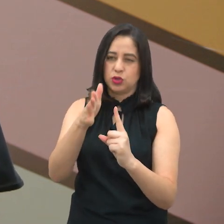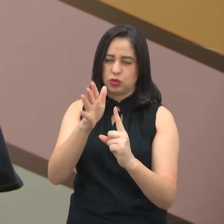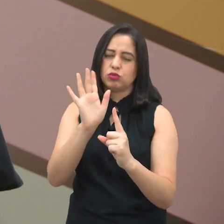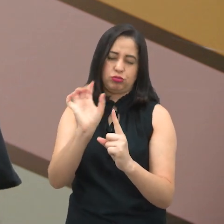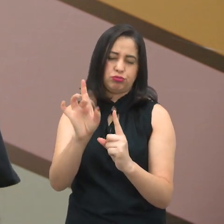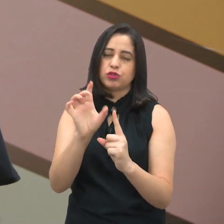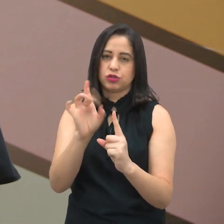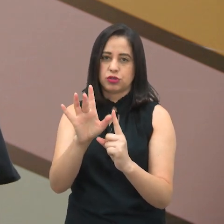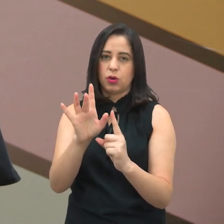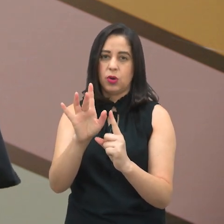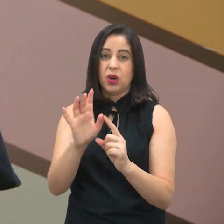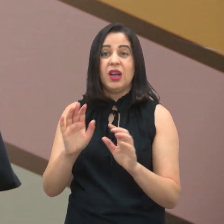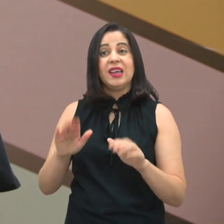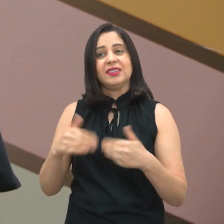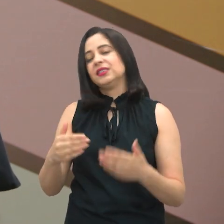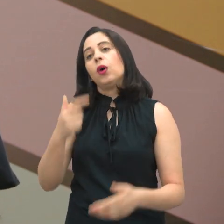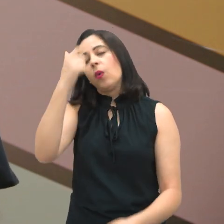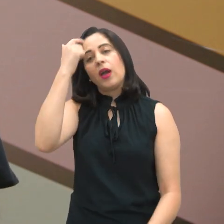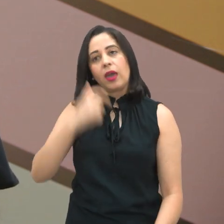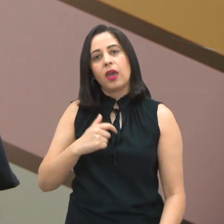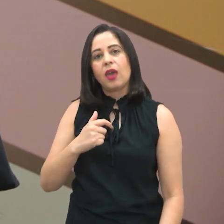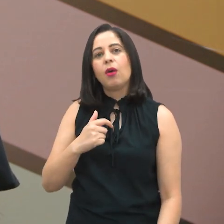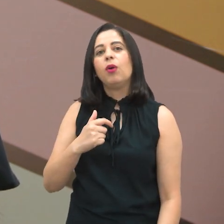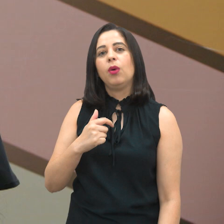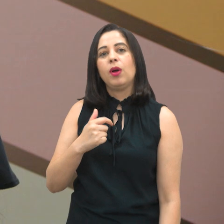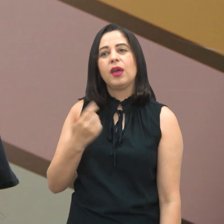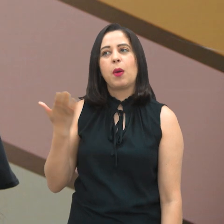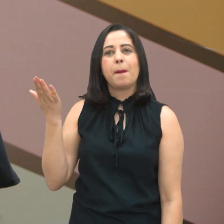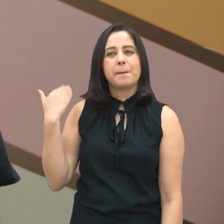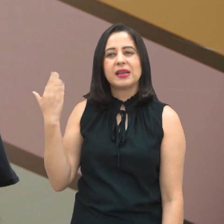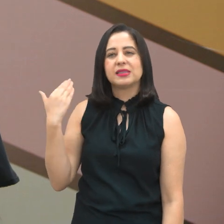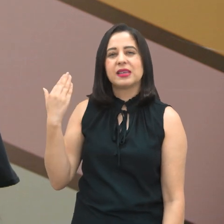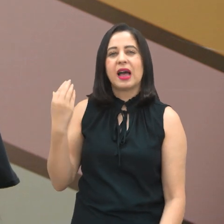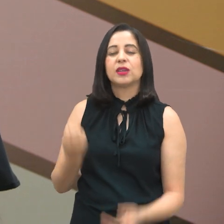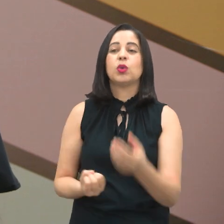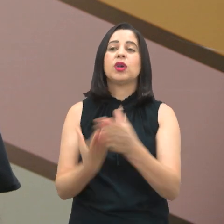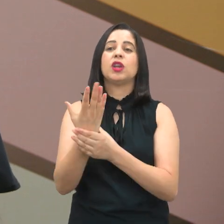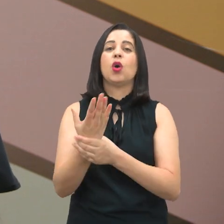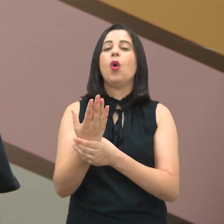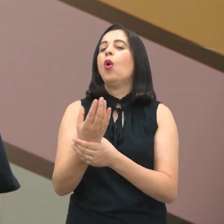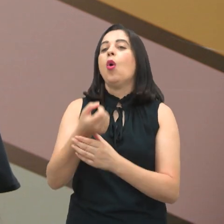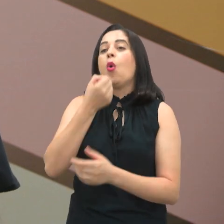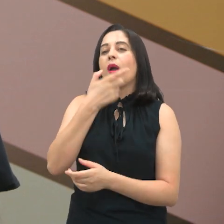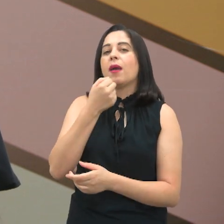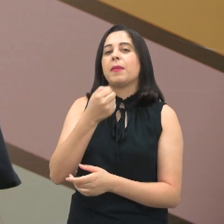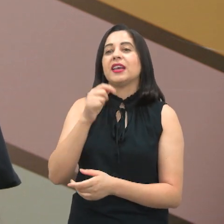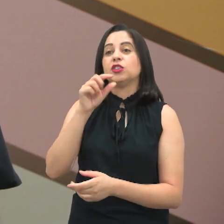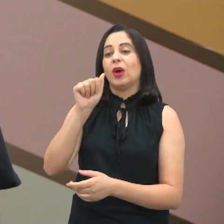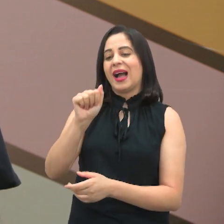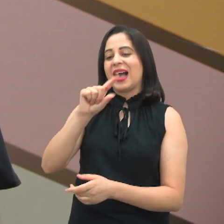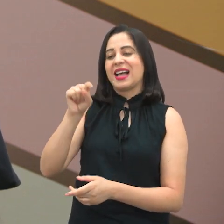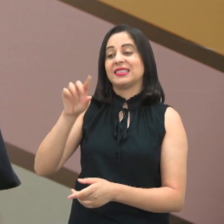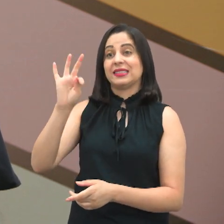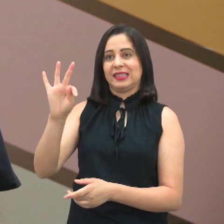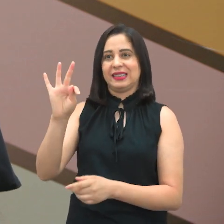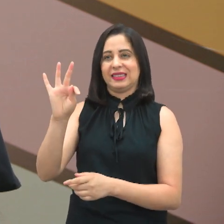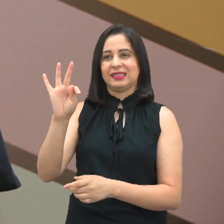aí de carreira, eu sou da época que começou, o AZT foi o primeiro antirretroviral,